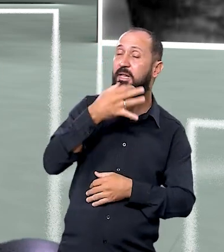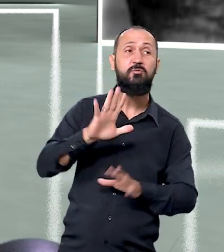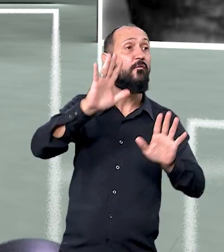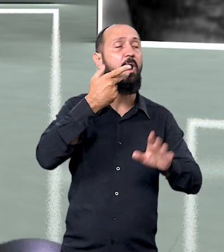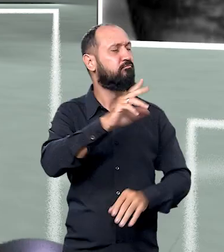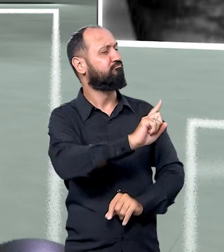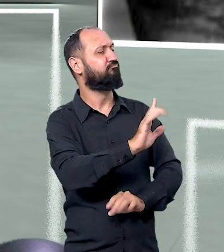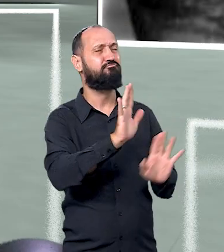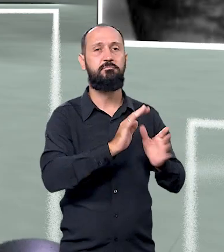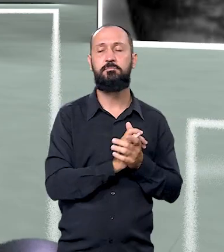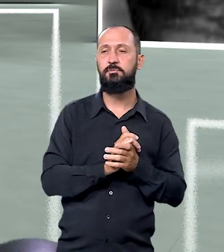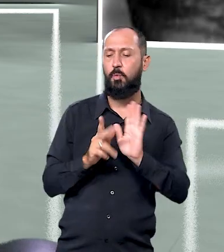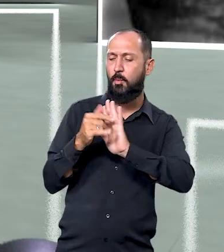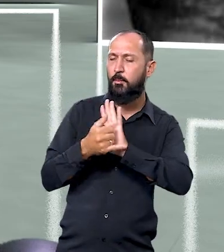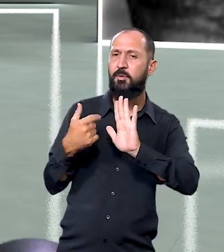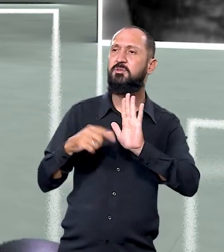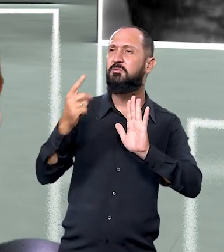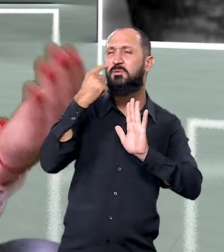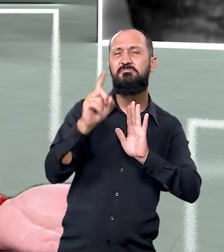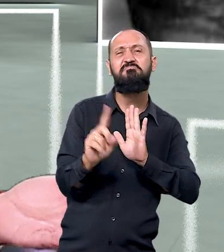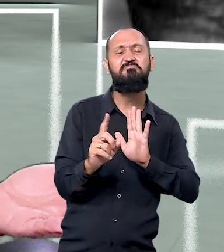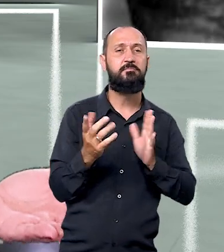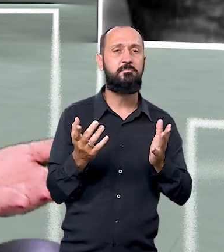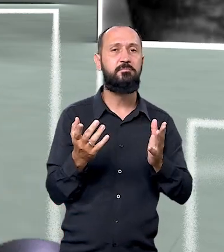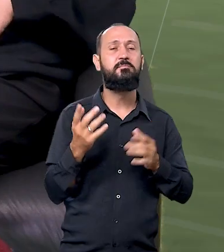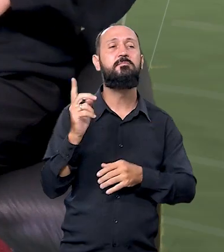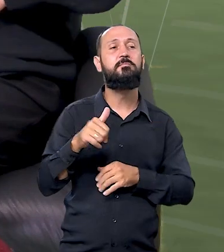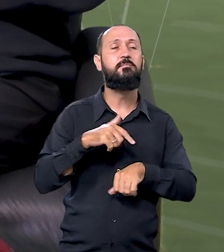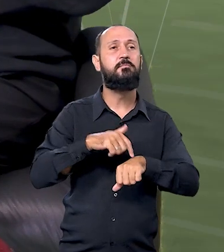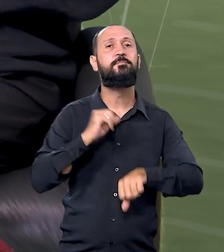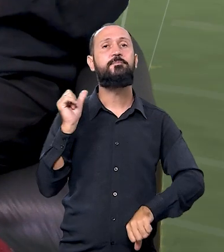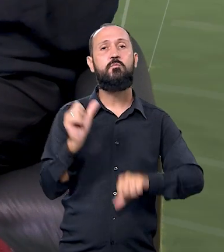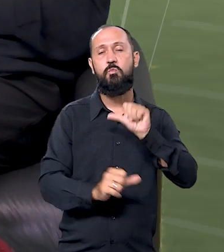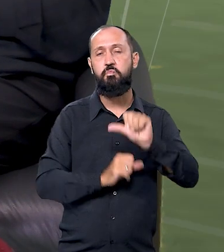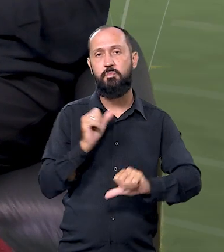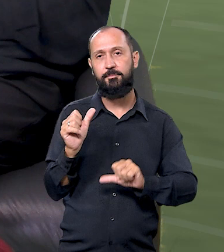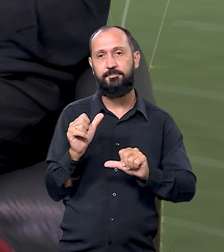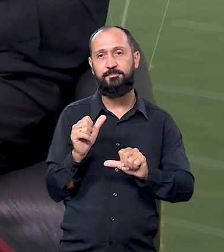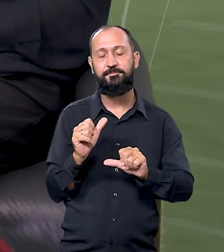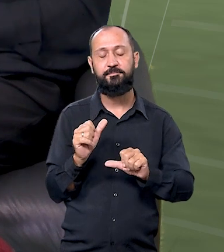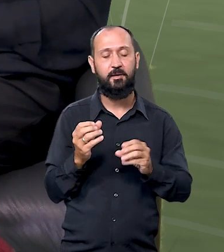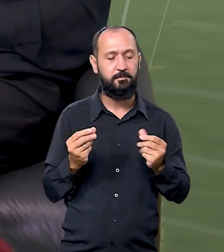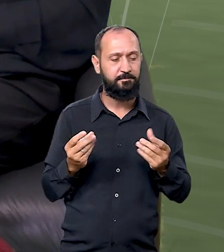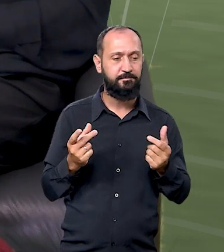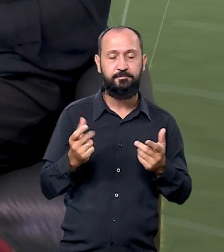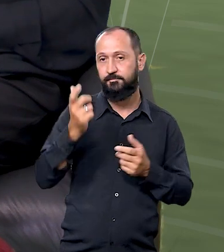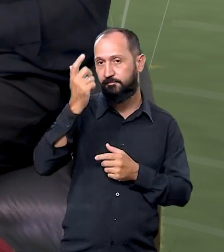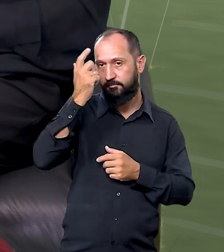opinião, achar que talvez o seu projeto não seja tão interessante. Isso passa por uma mudança de